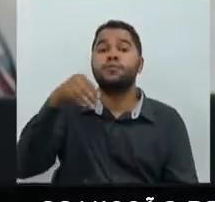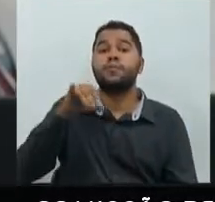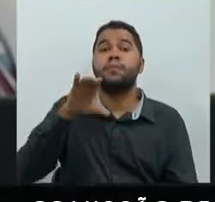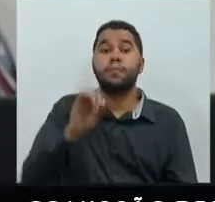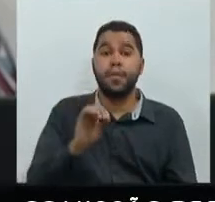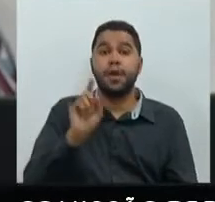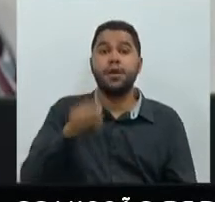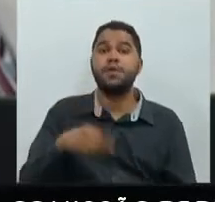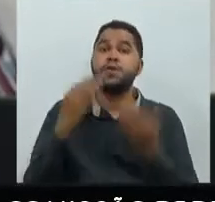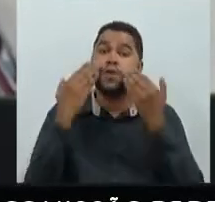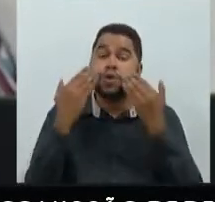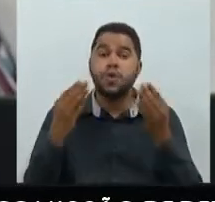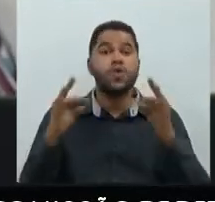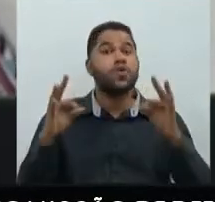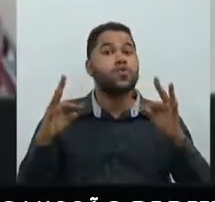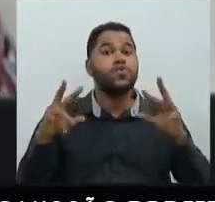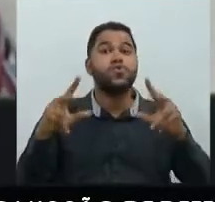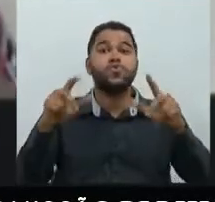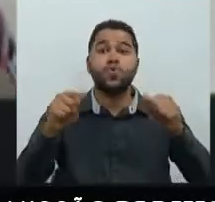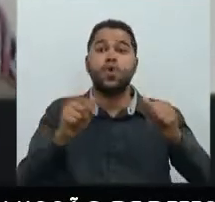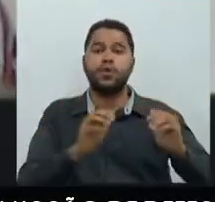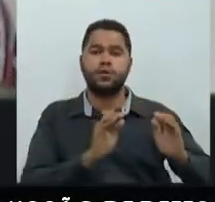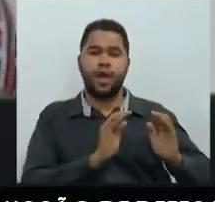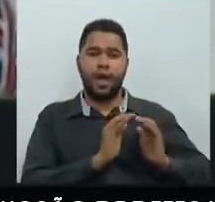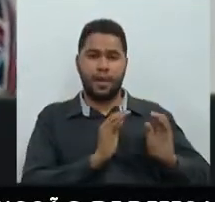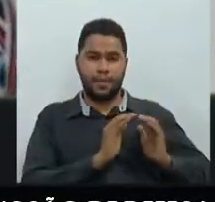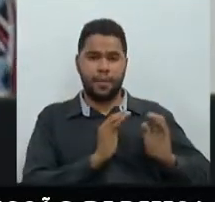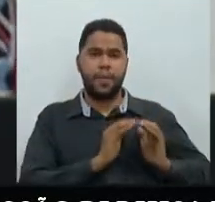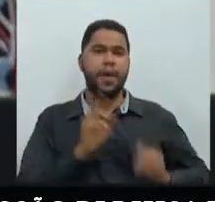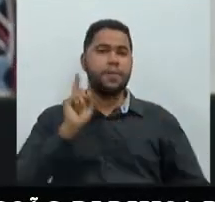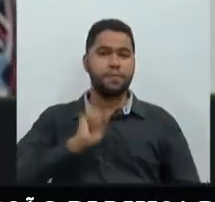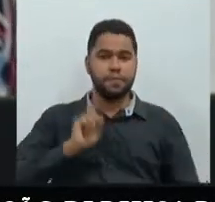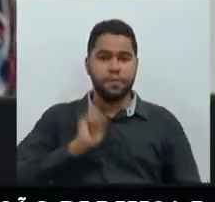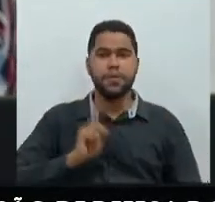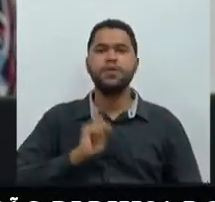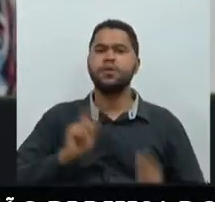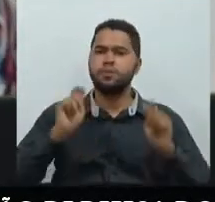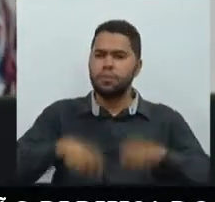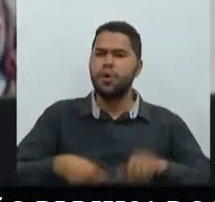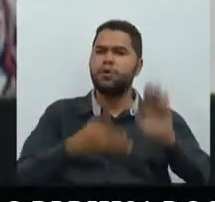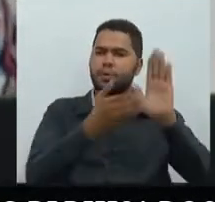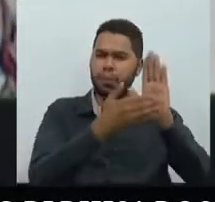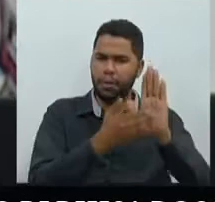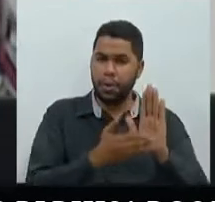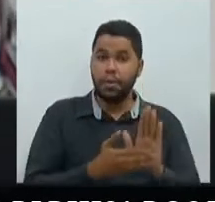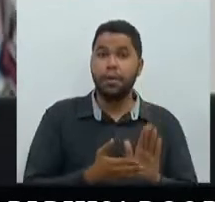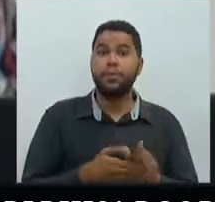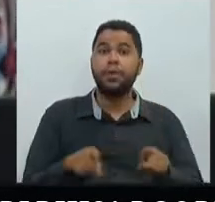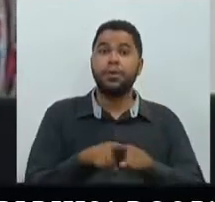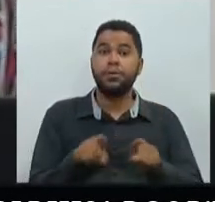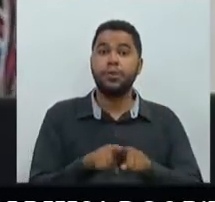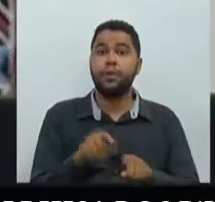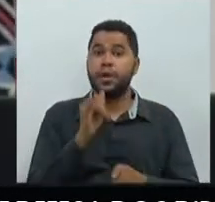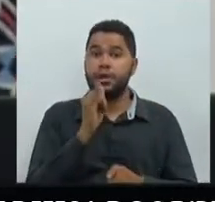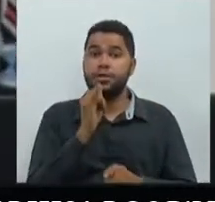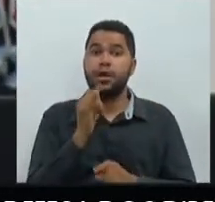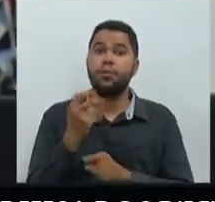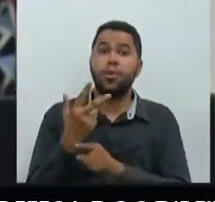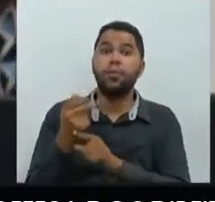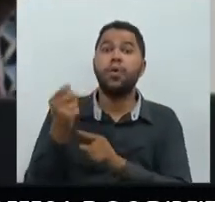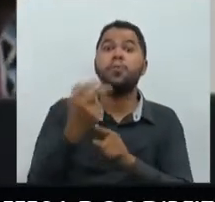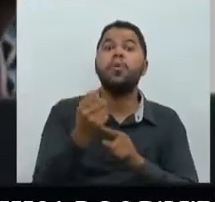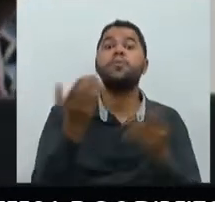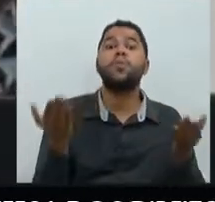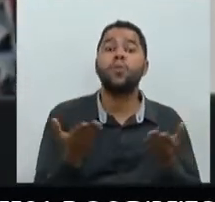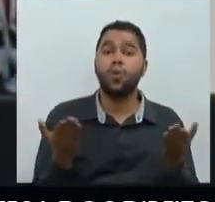audiência pública com todas as APAEs de Minas Gerais, para que a gente possa tratar também e trazer cases de sucesso nas APAEs